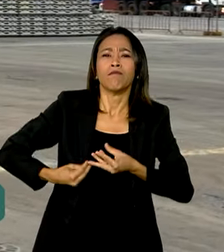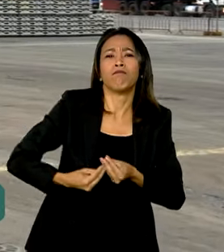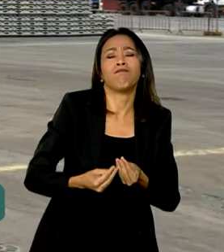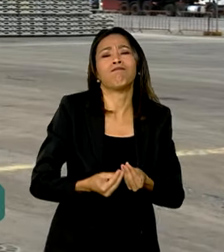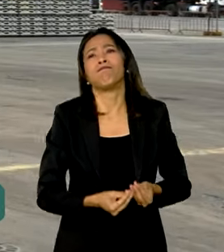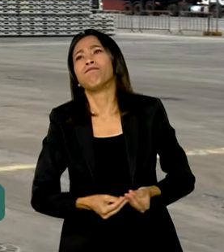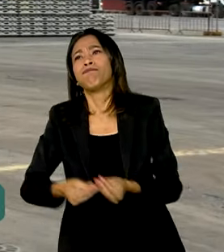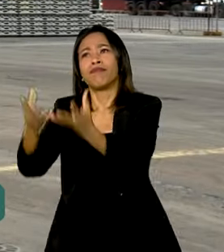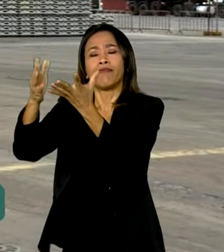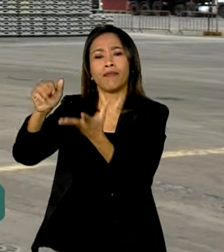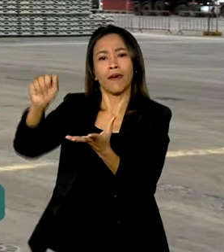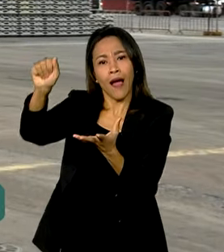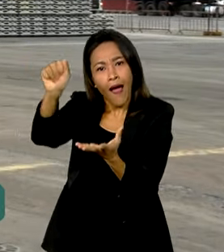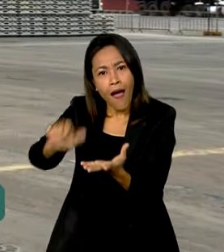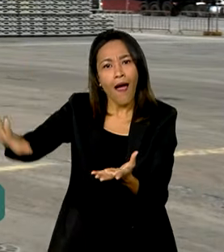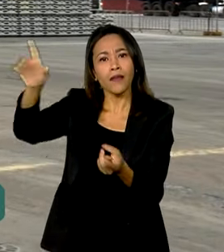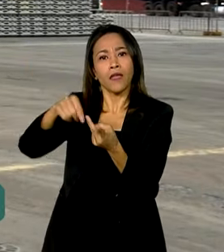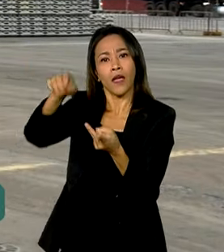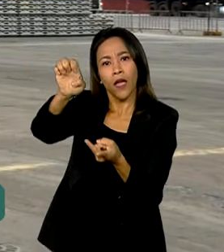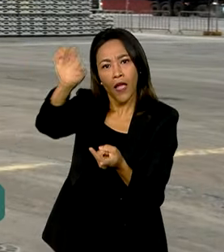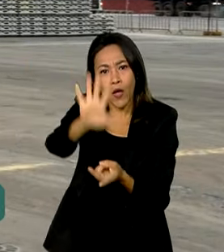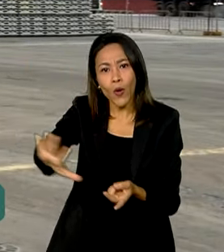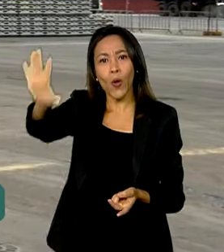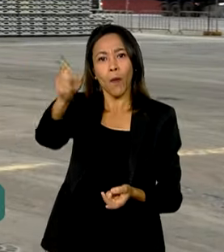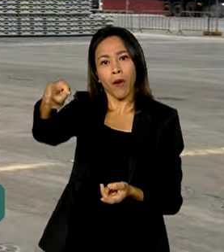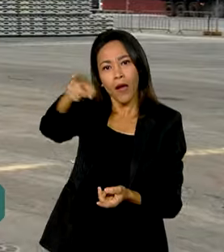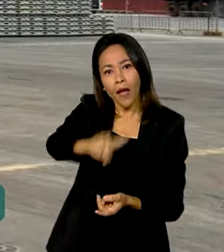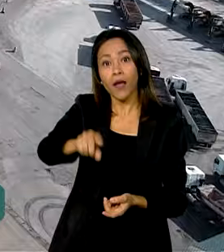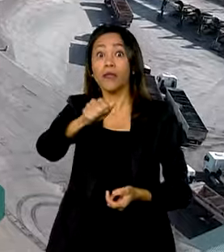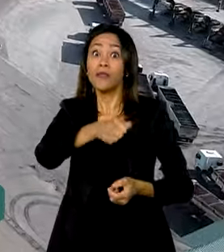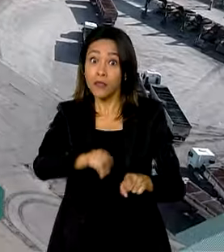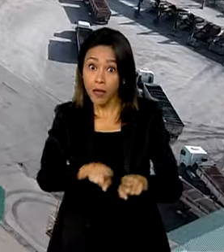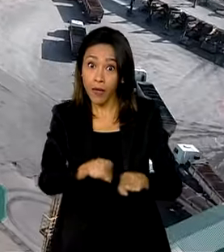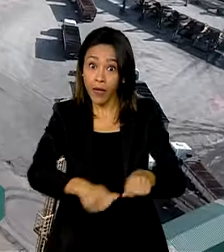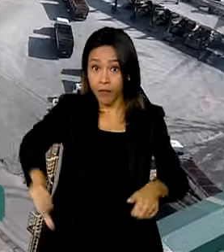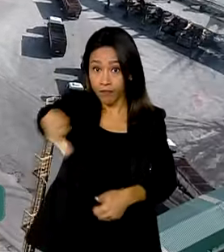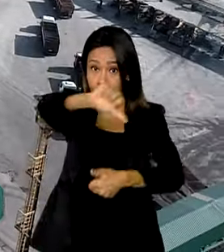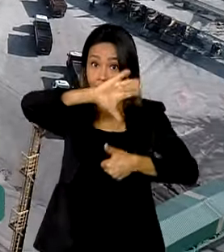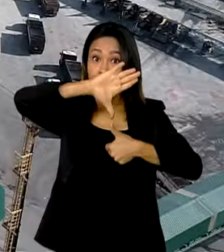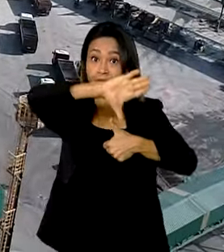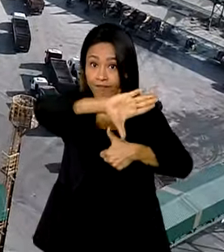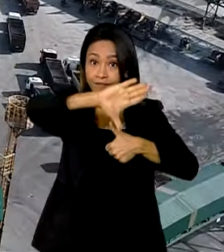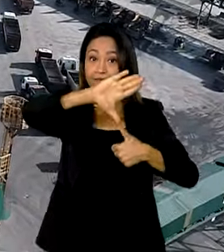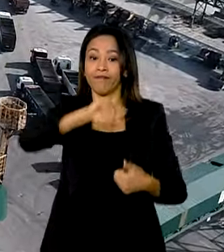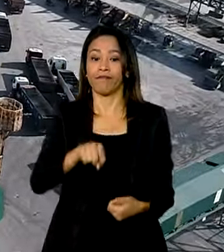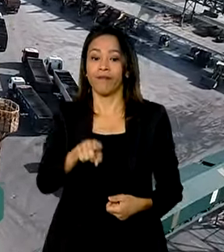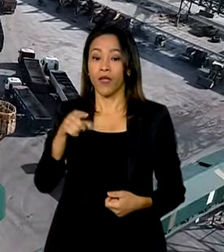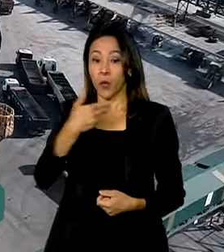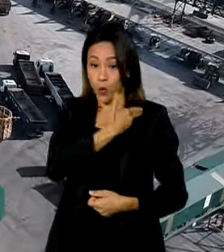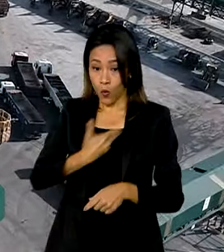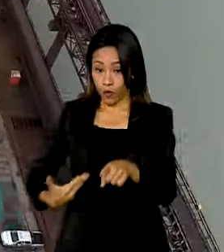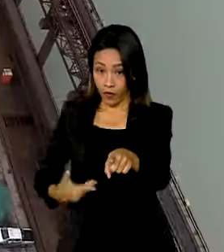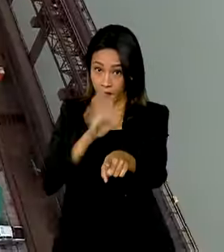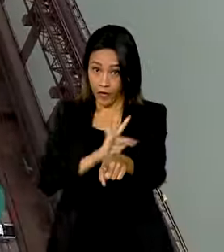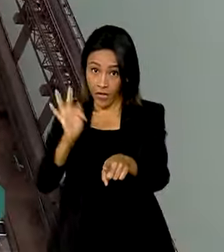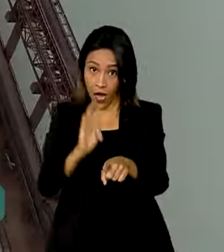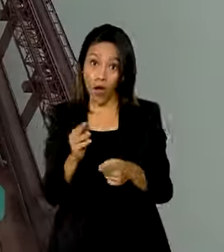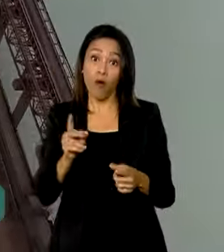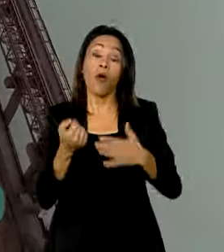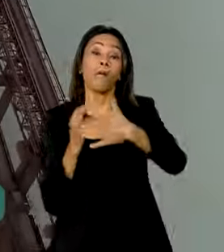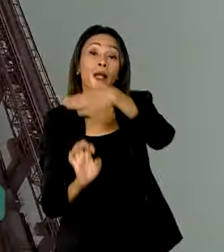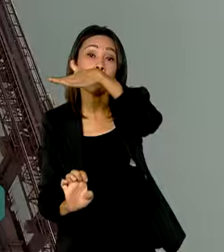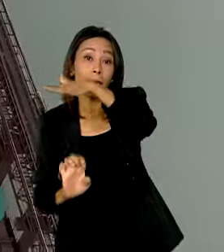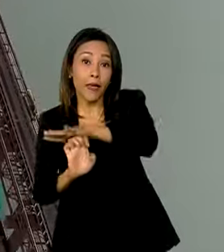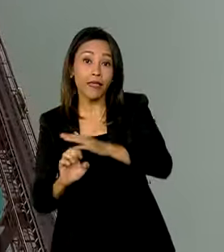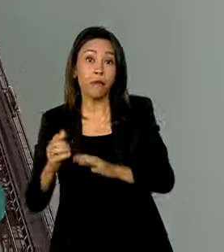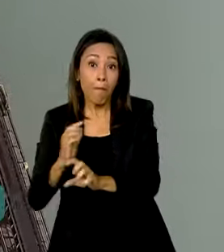países da Ásia, África, Europa e América do Norte. O governo federal prorrogou a concessão do porto por mais 25